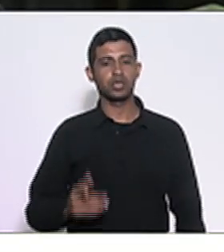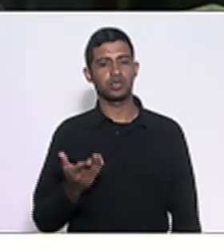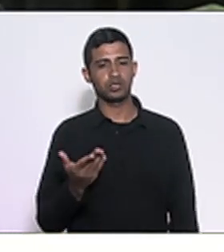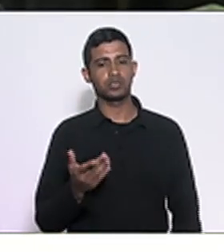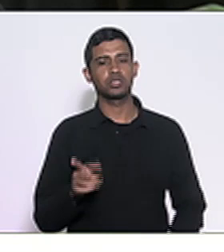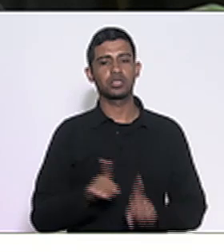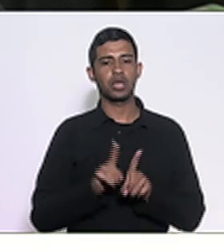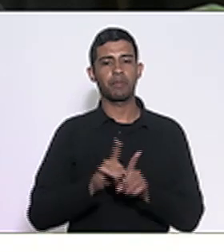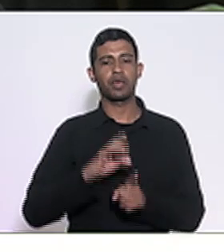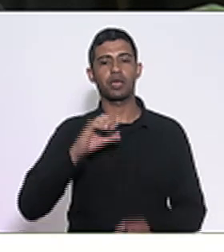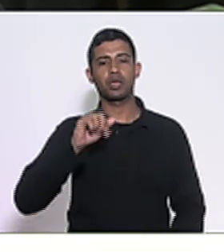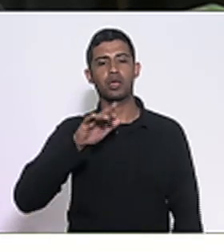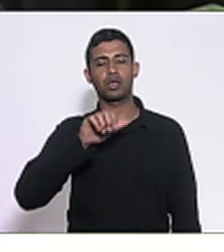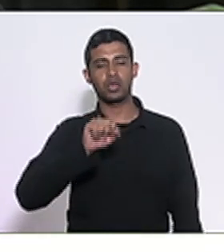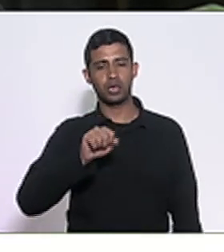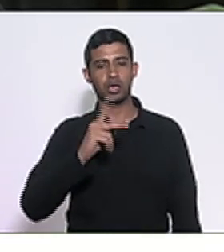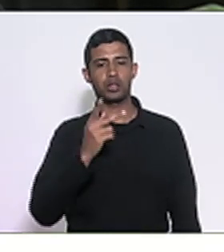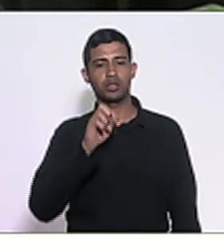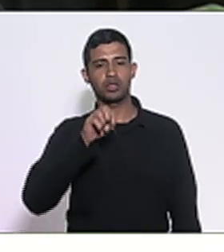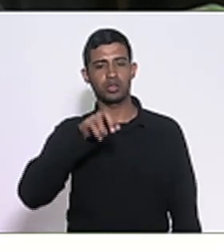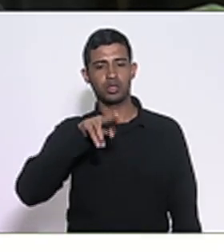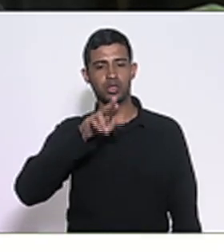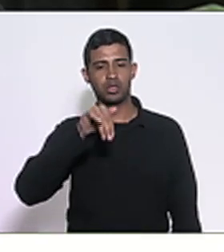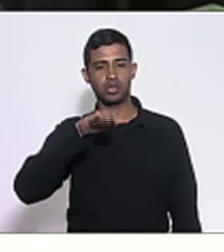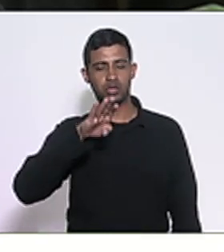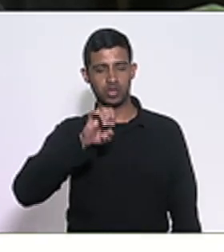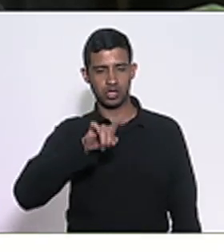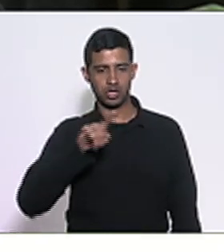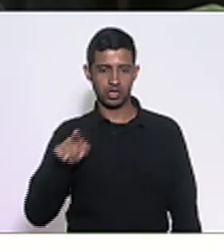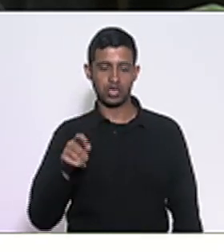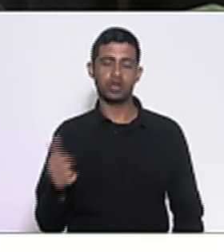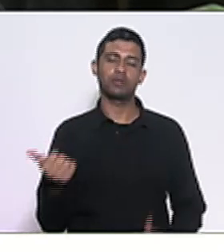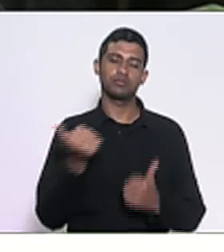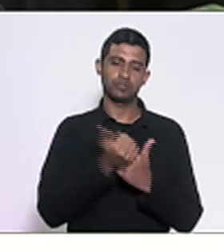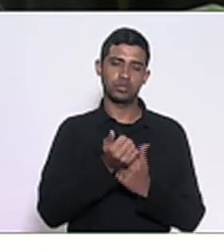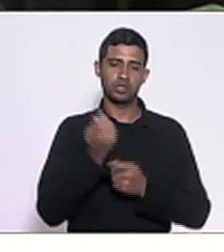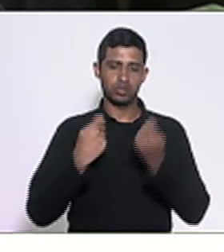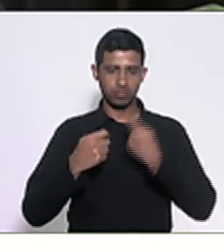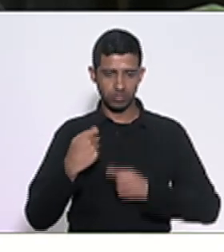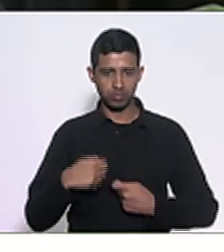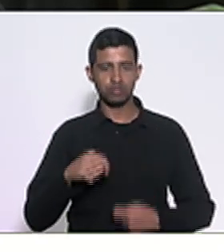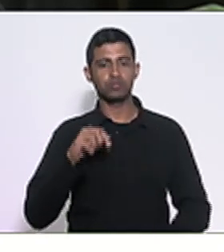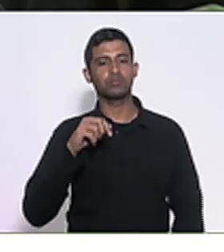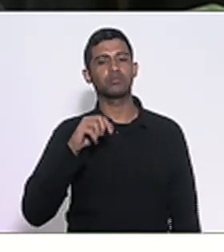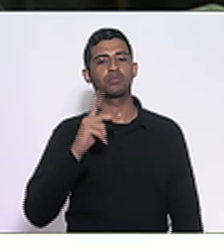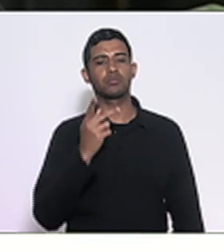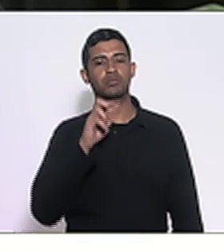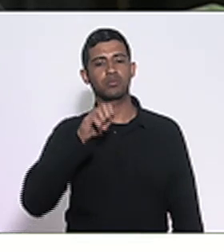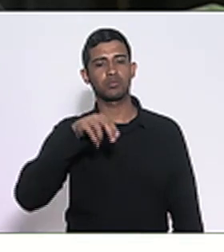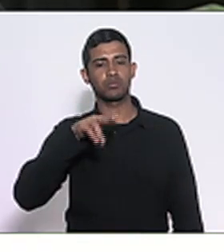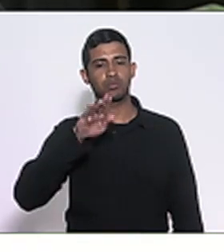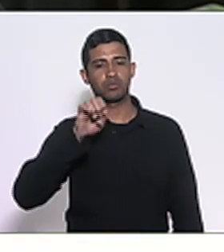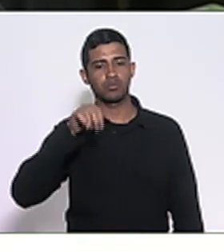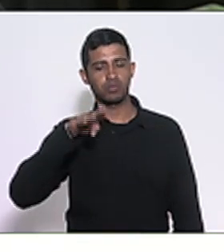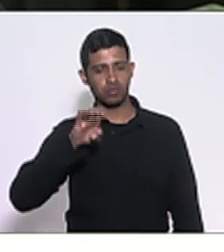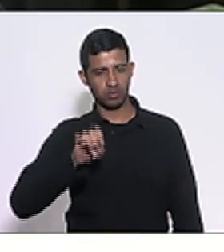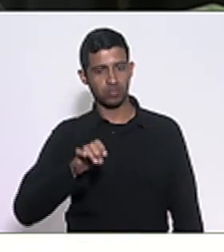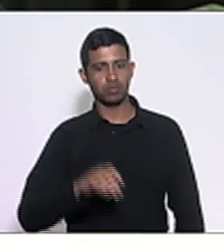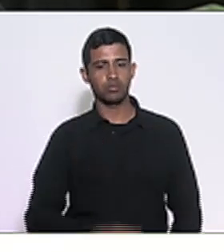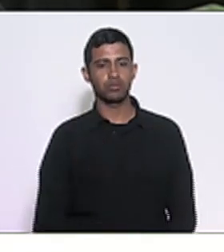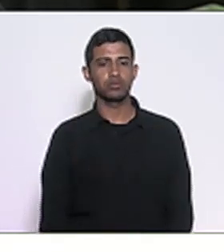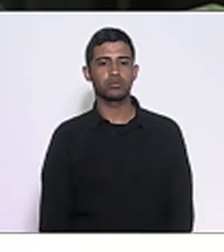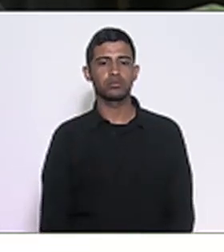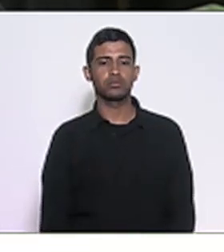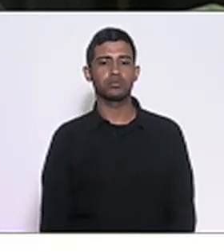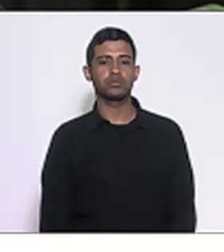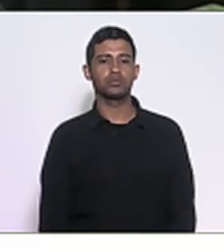vice-presidente administrativo, Carlos Viana, diretor de sistemas, Rodrigo, estou aqui sem o sobrenome, diretor administrativo do Proderj, João Bosco, diretor de projetos